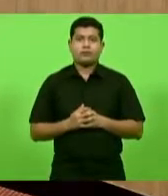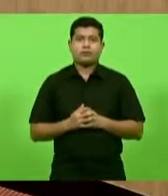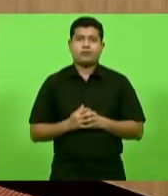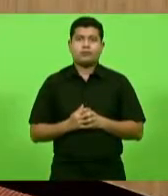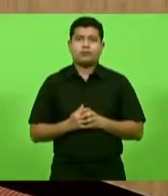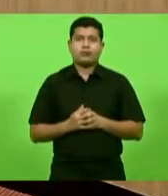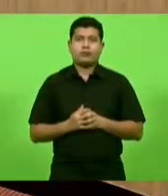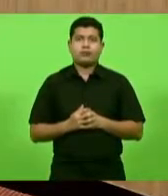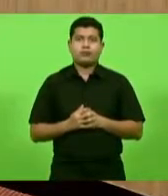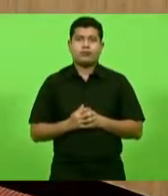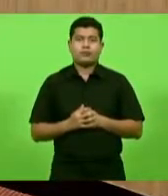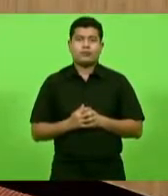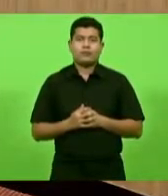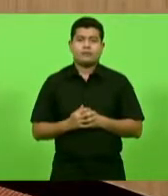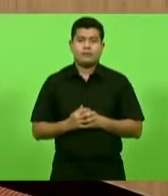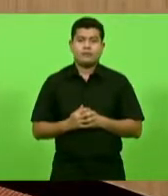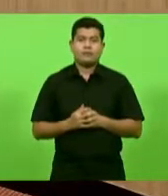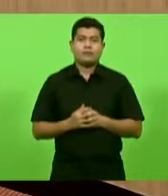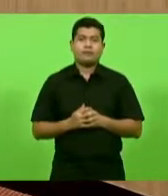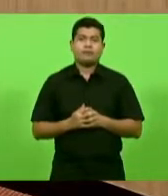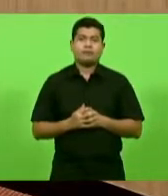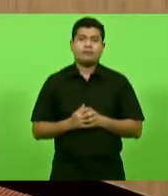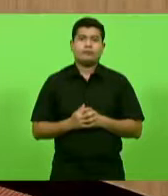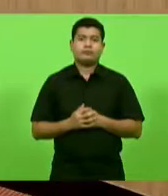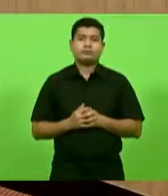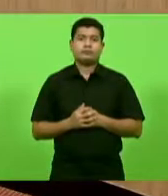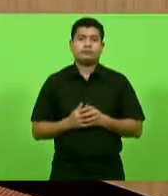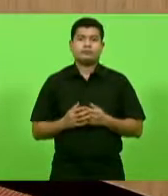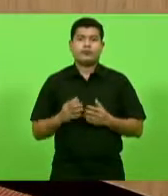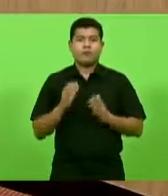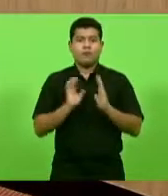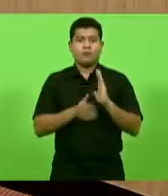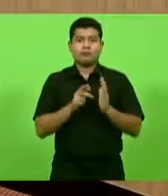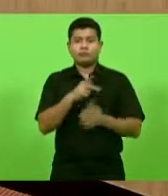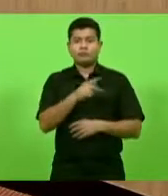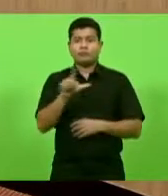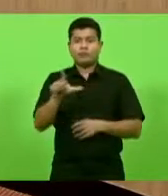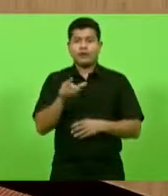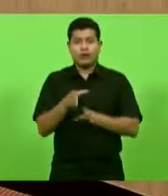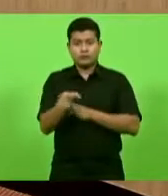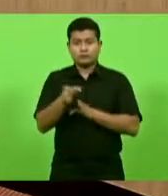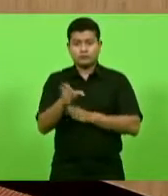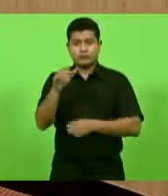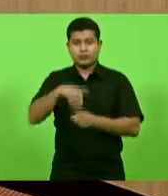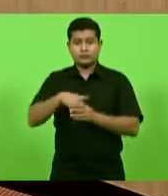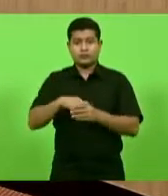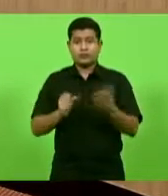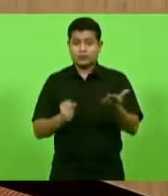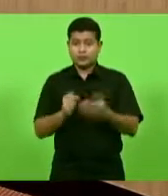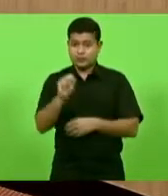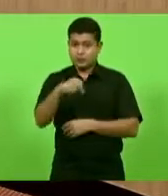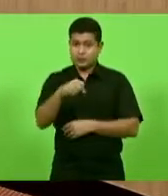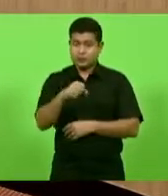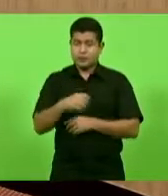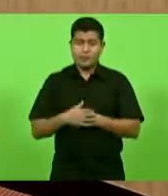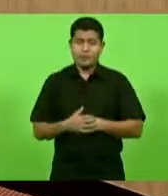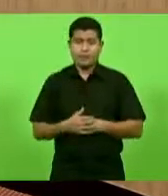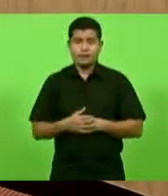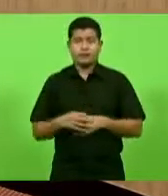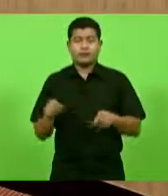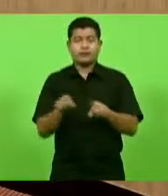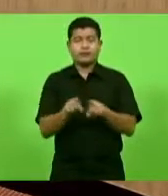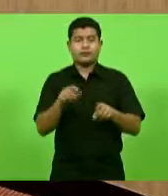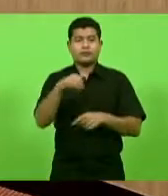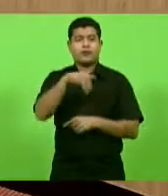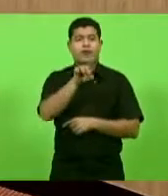PL, voto sim, senhor presidente. PL encaminha voto sim. Senhor presidente, MDB encaminha voto